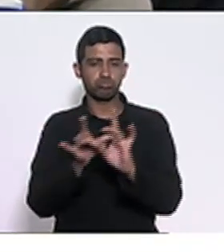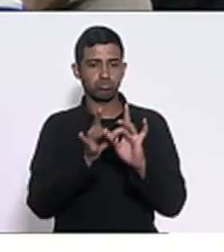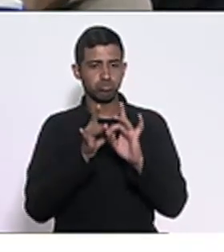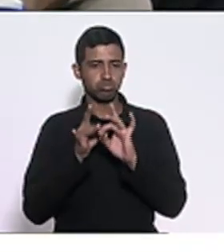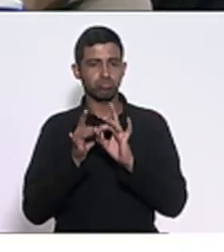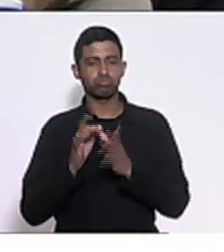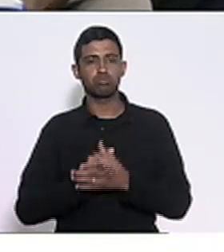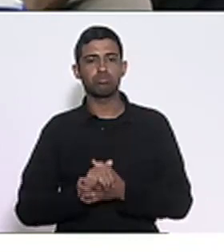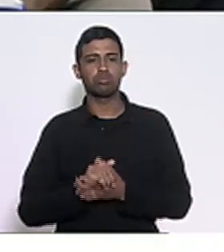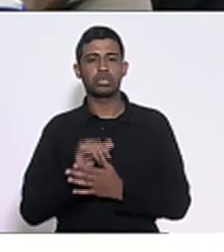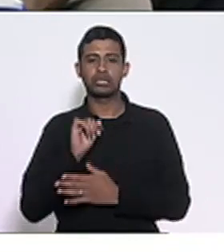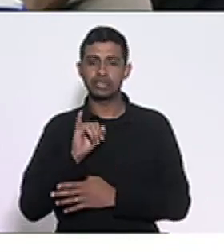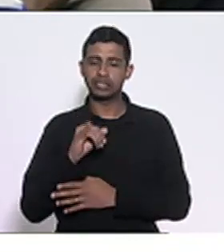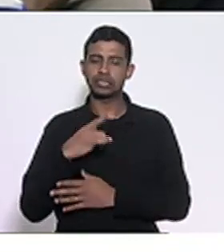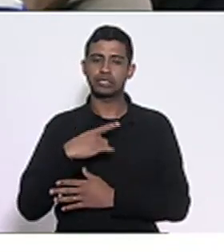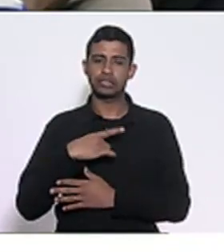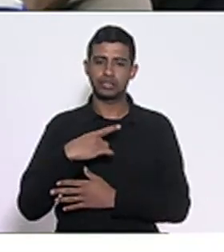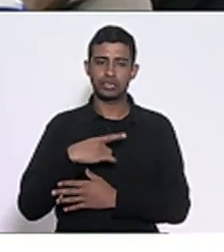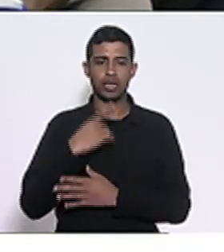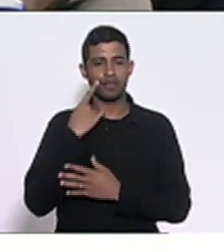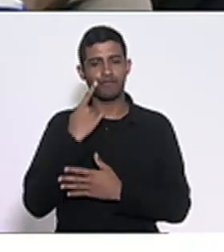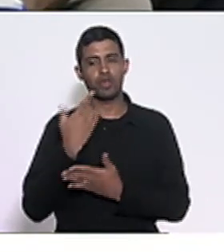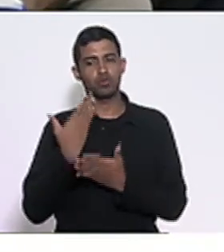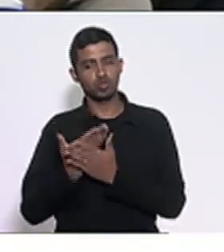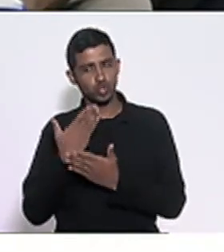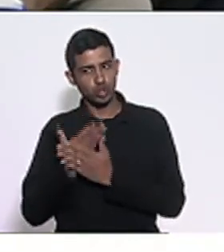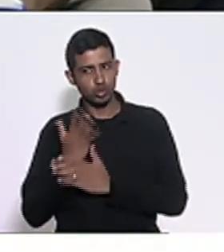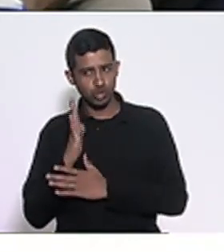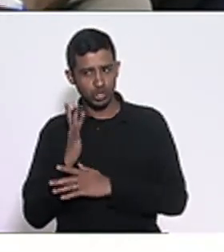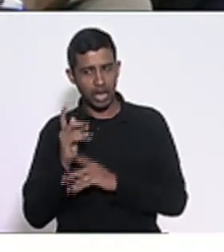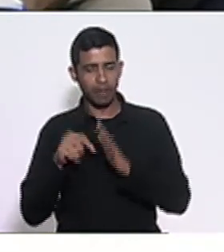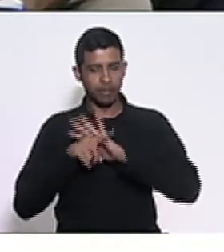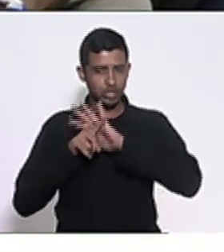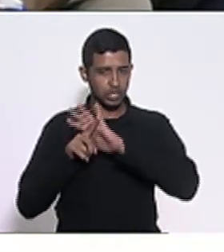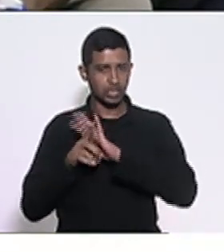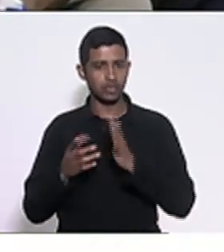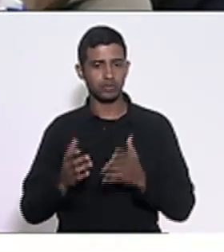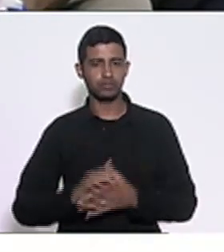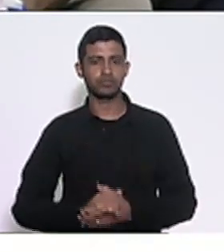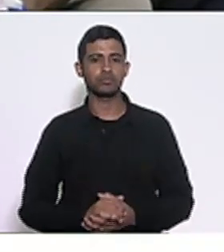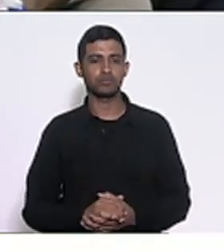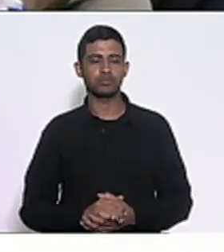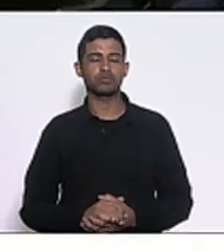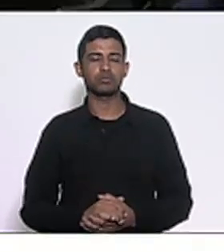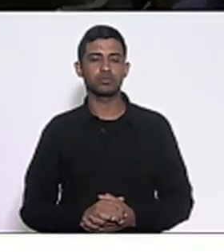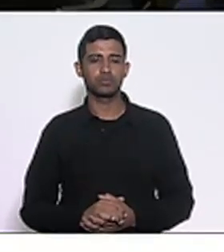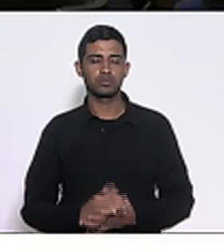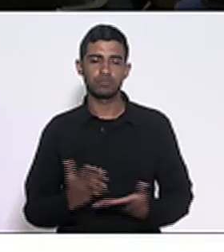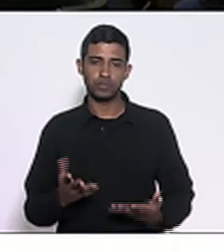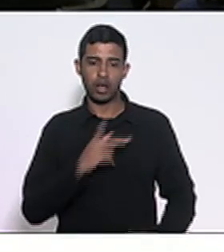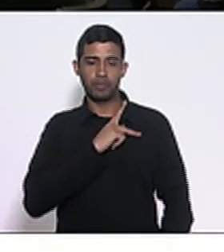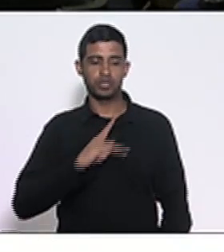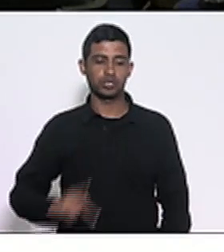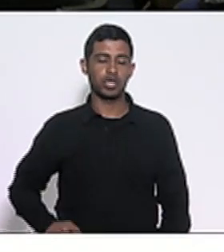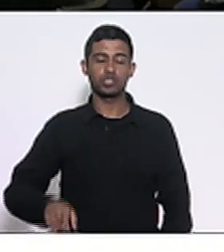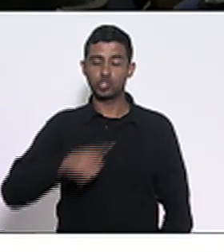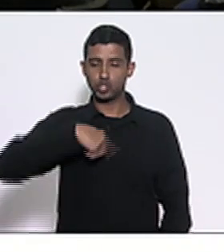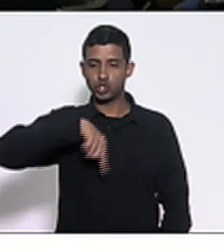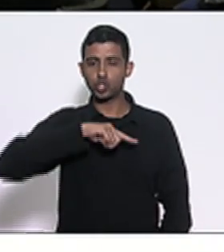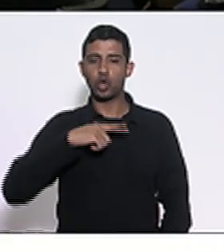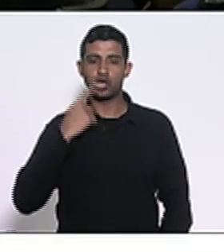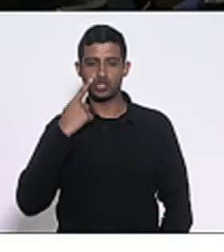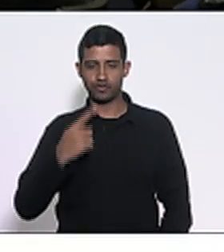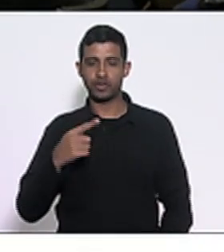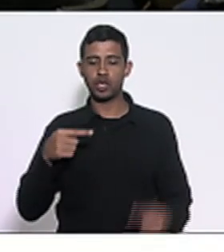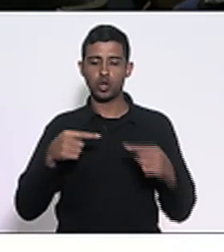existe esse estudo já feito. Bom, nós fizemos o inventário, foi até uma das metas